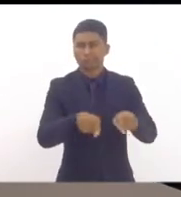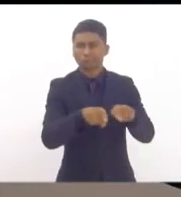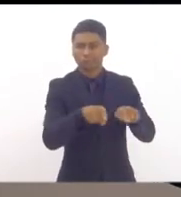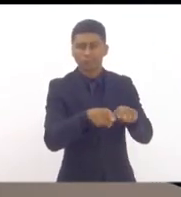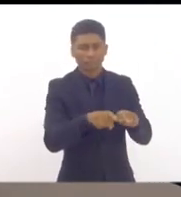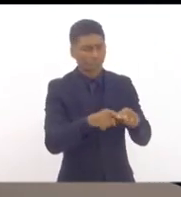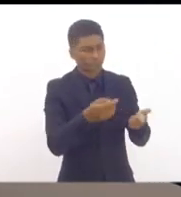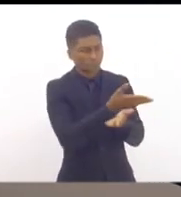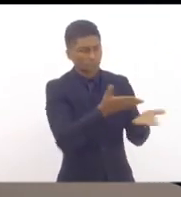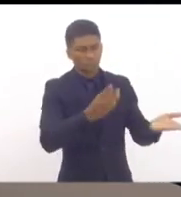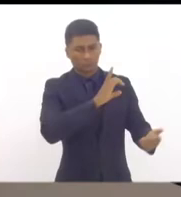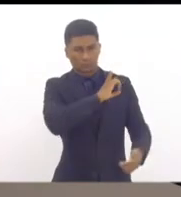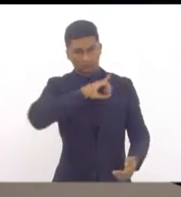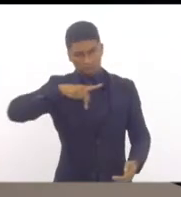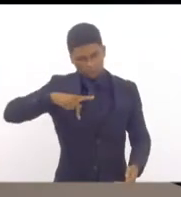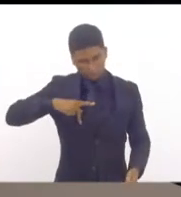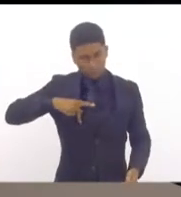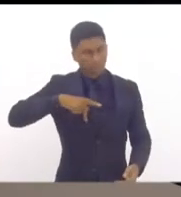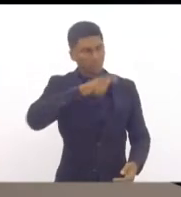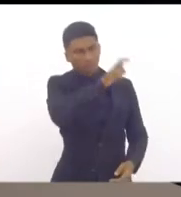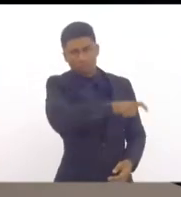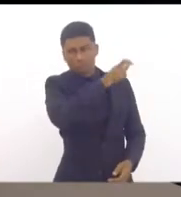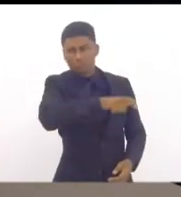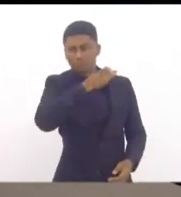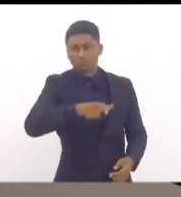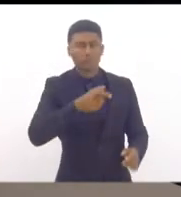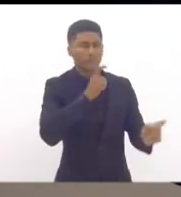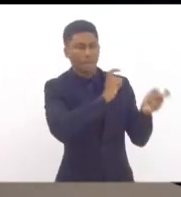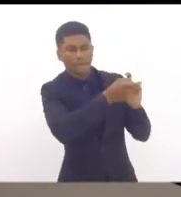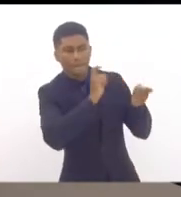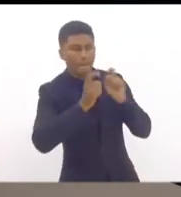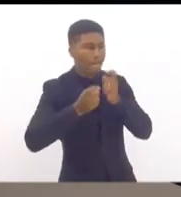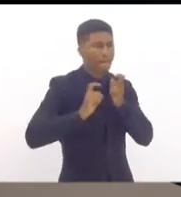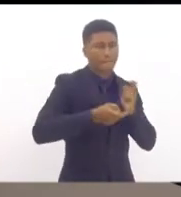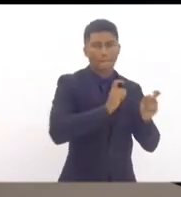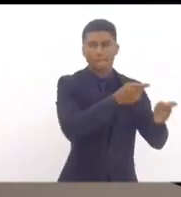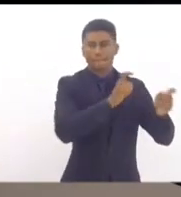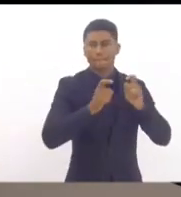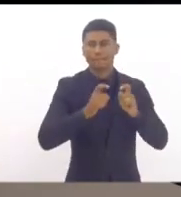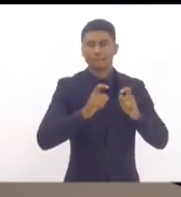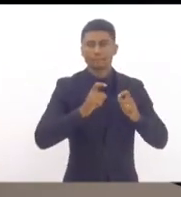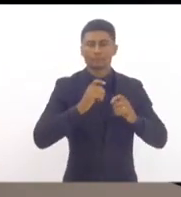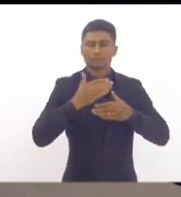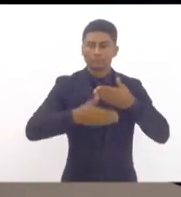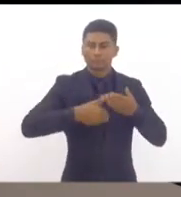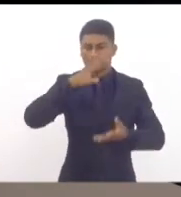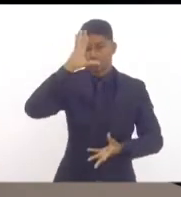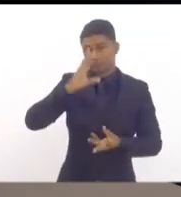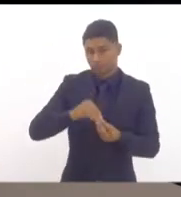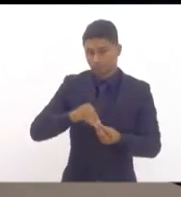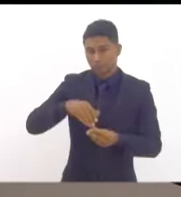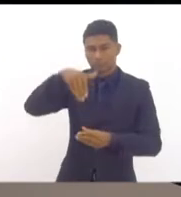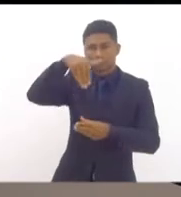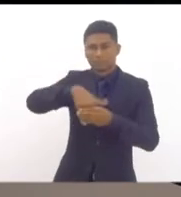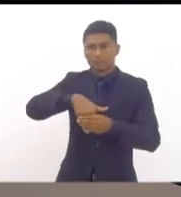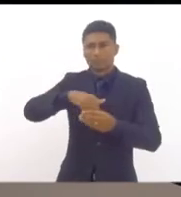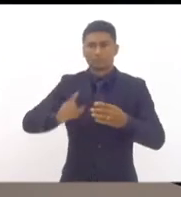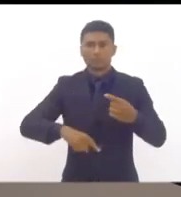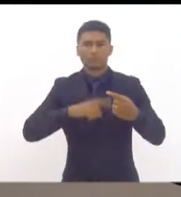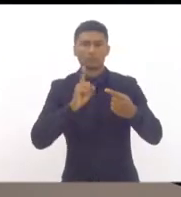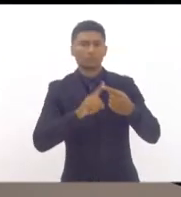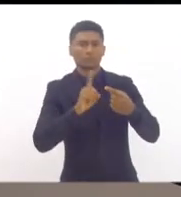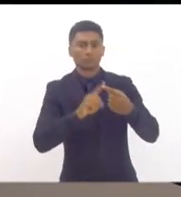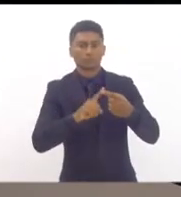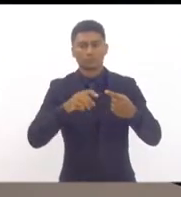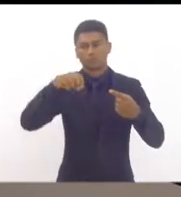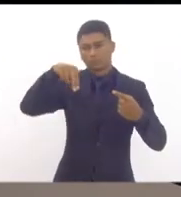outros defensores, outras instâncias de defensoria pública na construção dessa indicação. A primeira dessas indicações é pela condução